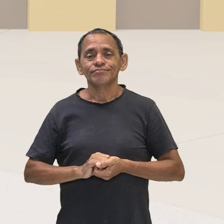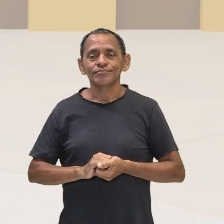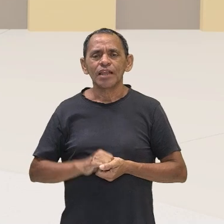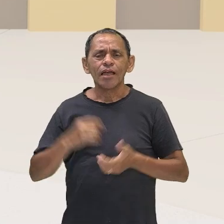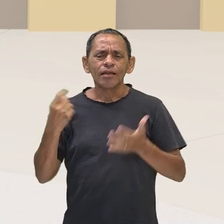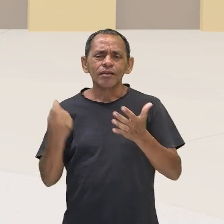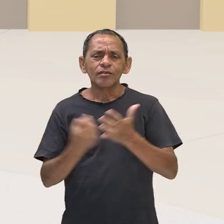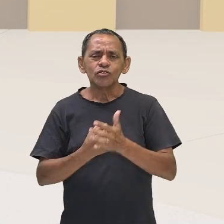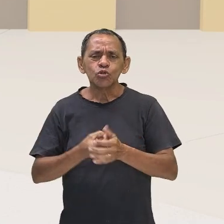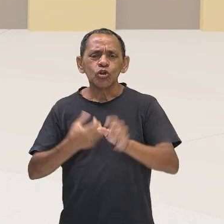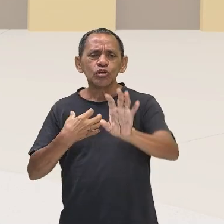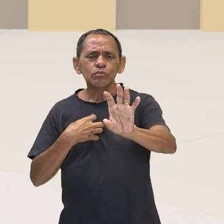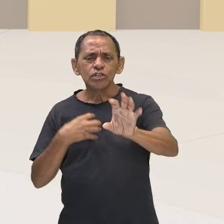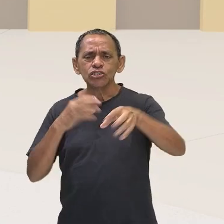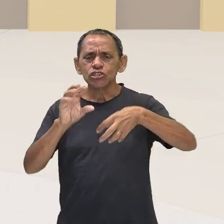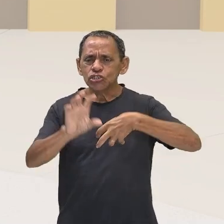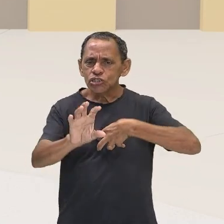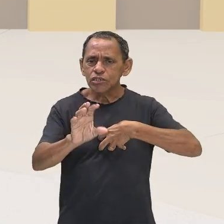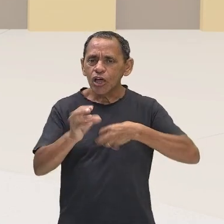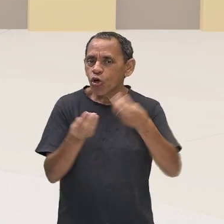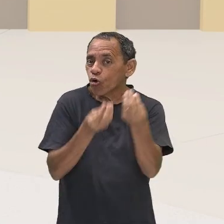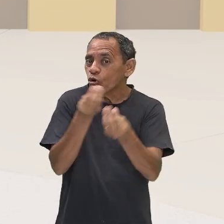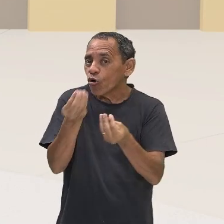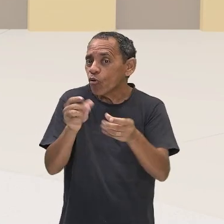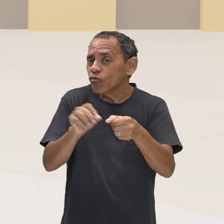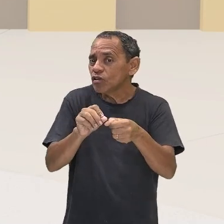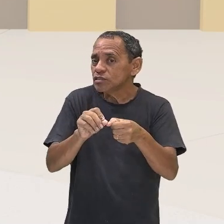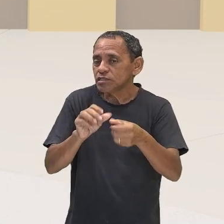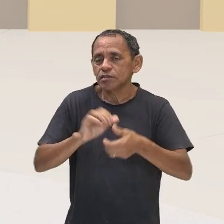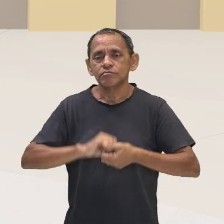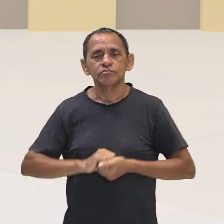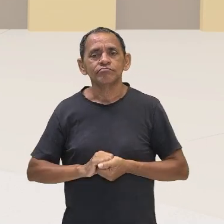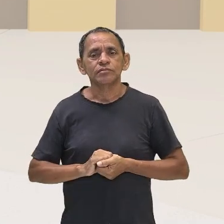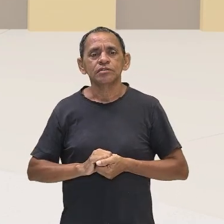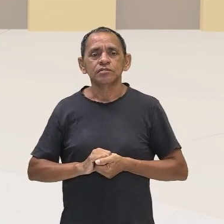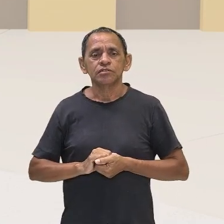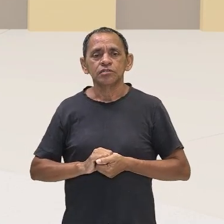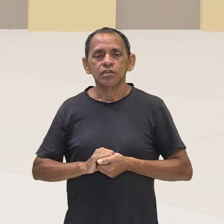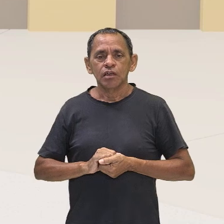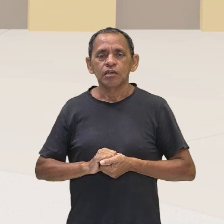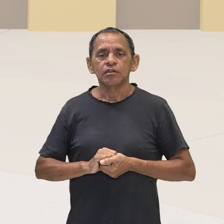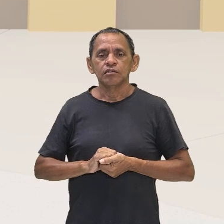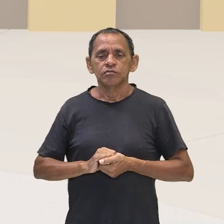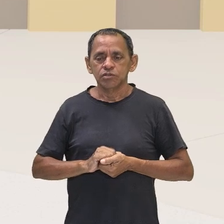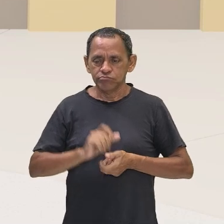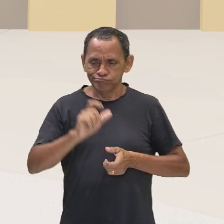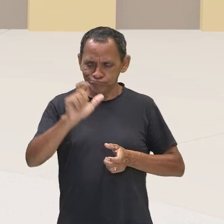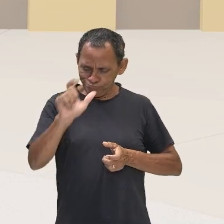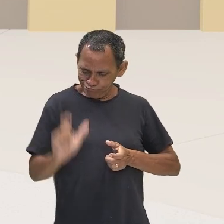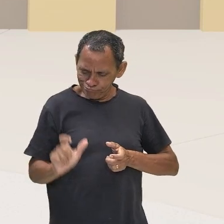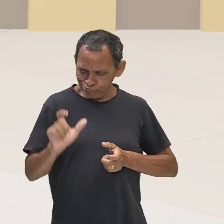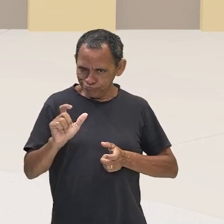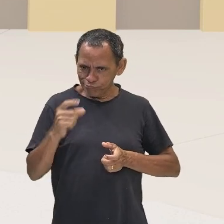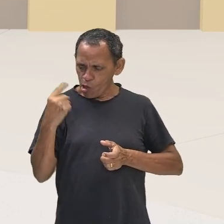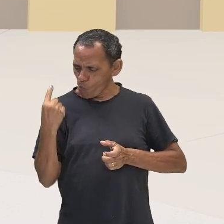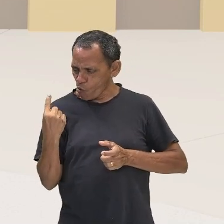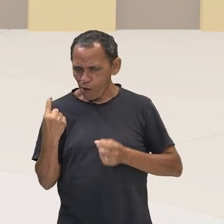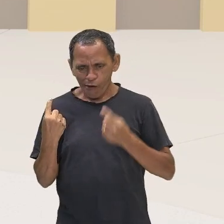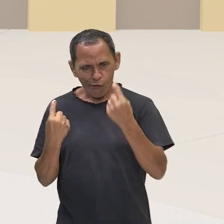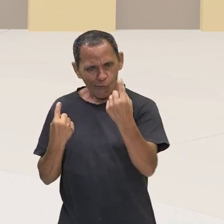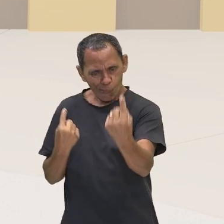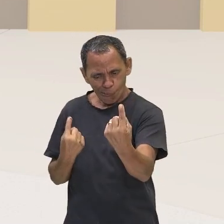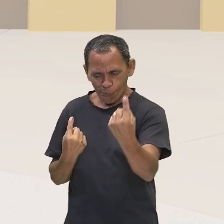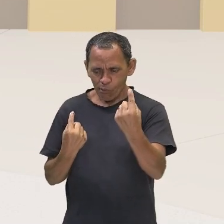podemos colocar-se no lugar do outro. Empatia é isso, né? Colocar-se no lugar do outro. E especialmente quando ele